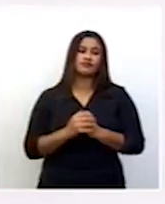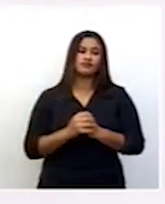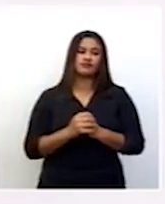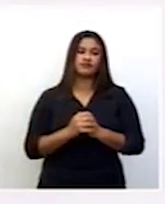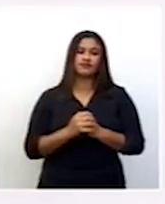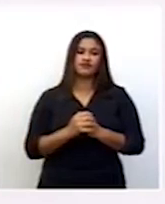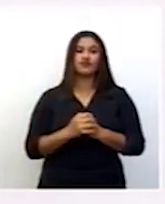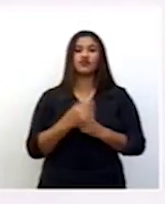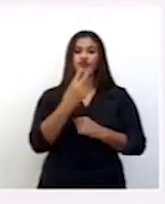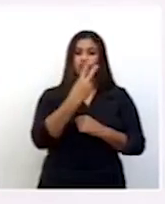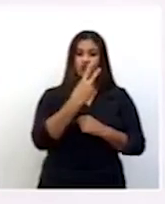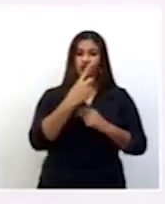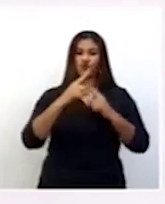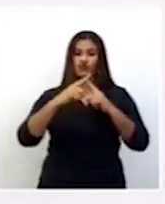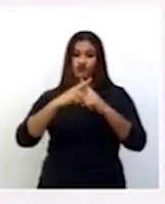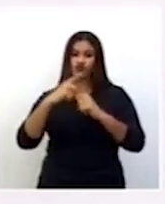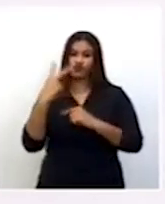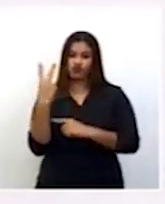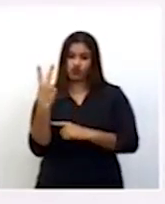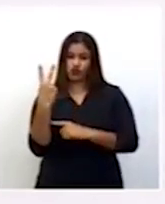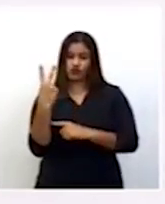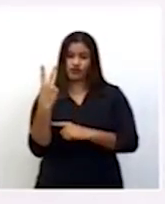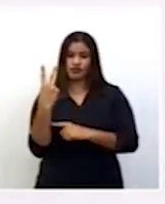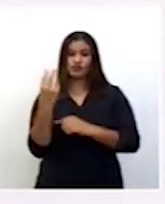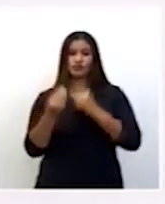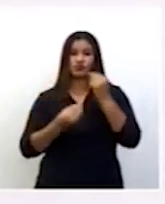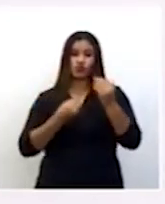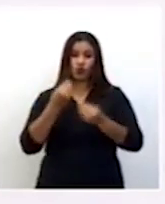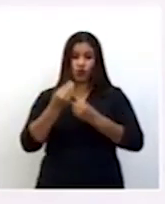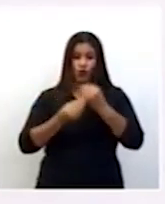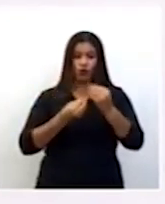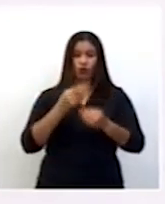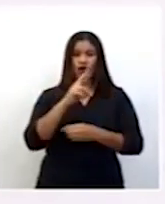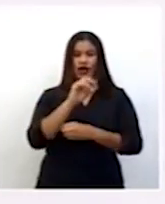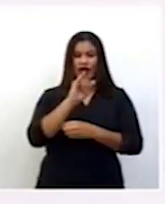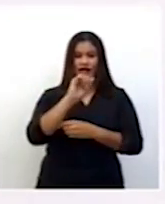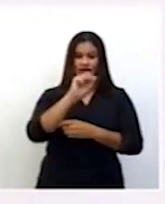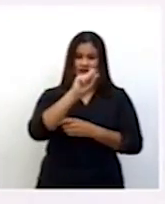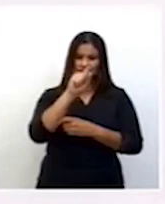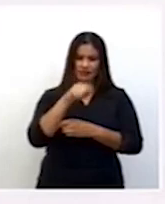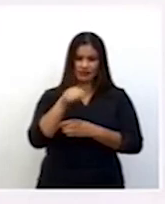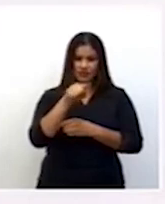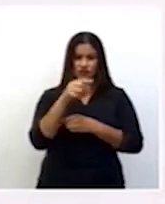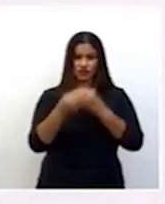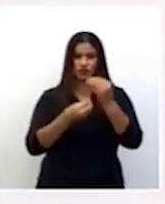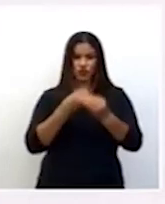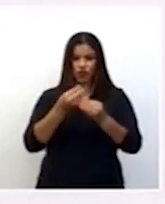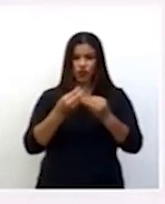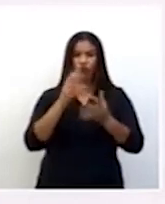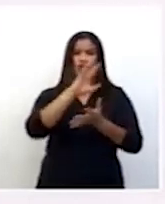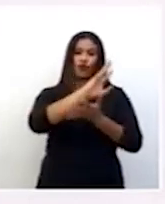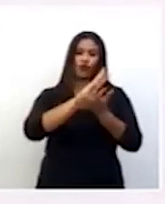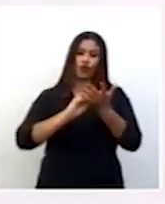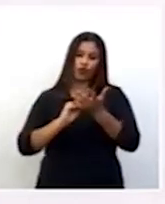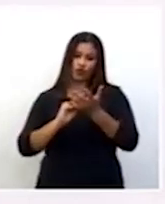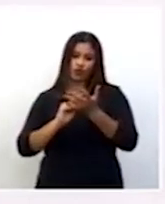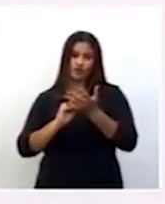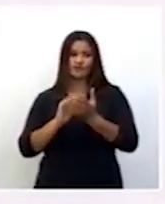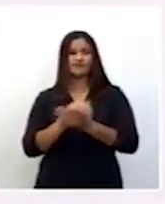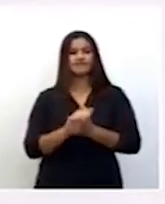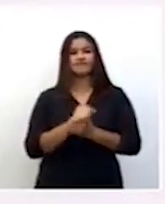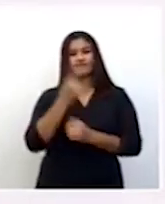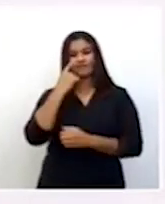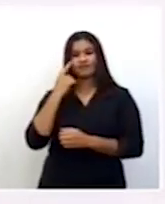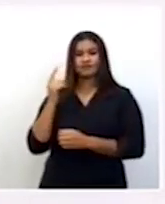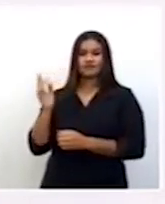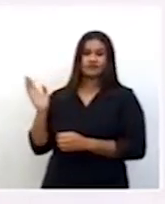vezes 2, eu não posso multiplicar a raiz e o número. Então, eu copio, ó, 2 raiz de 2,